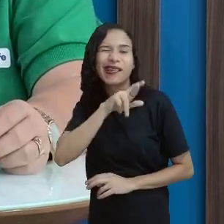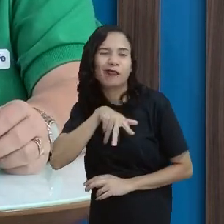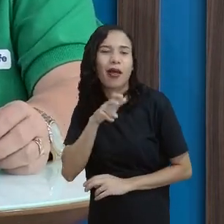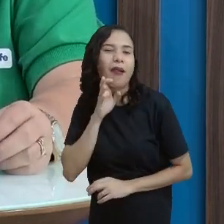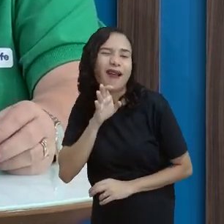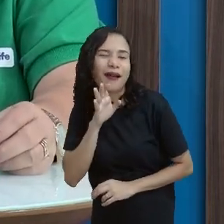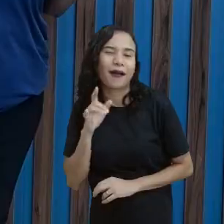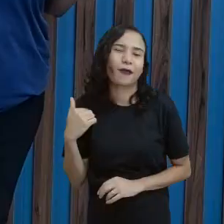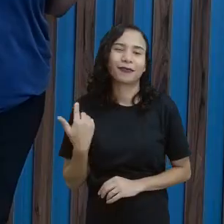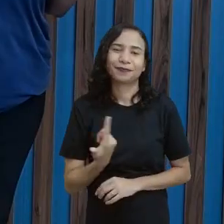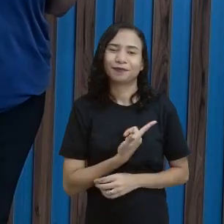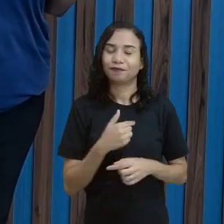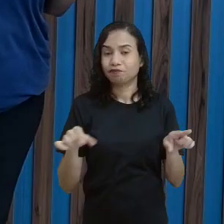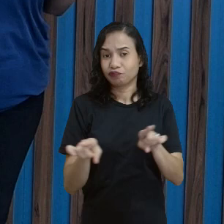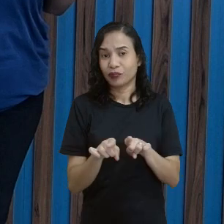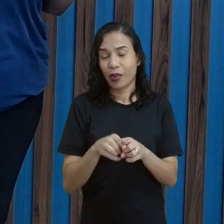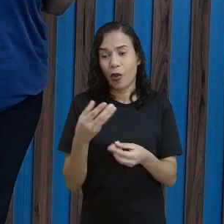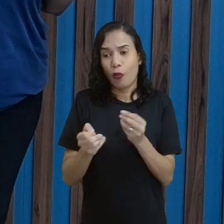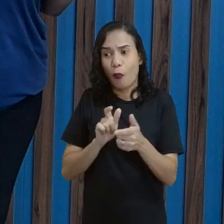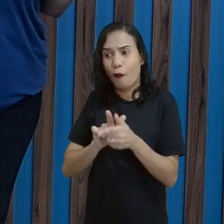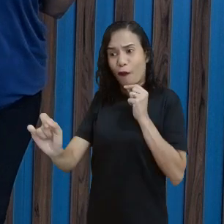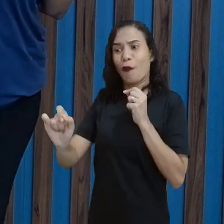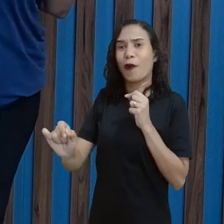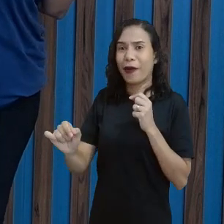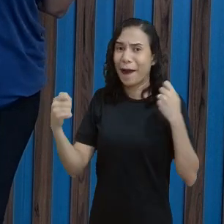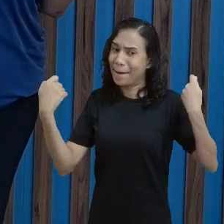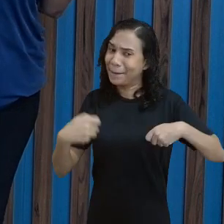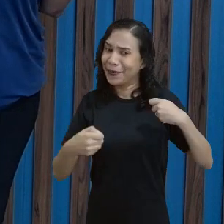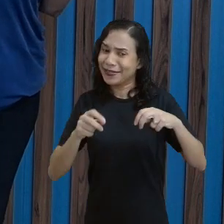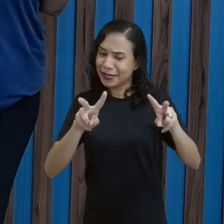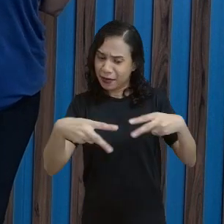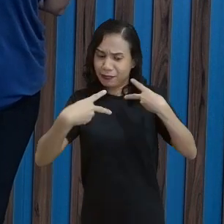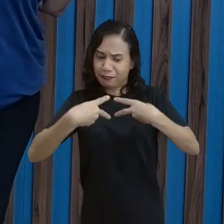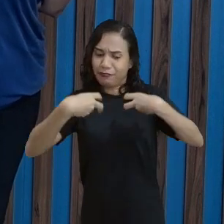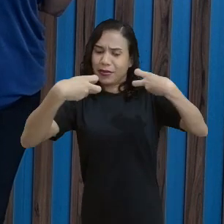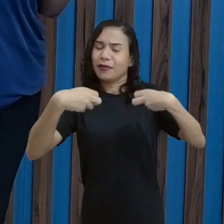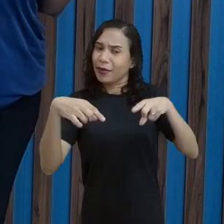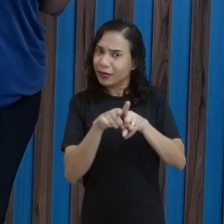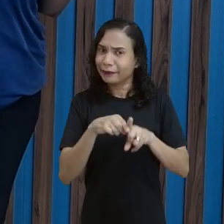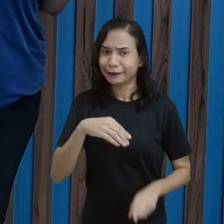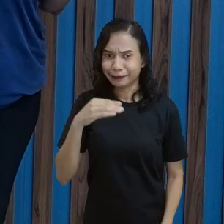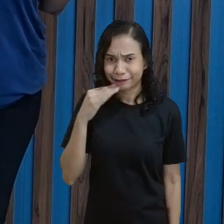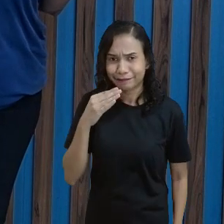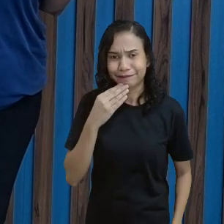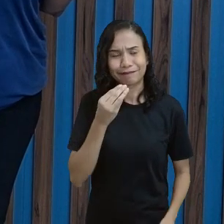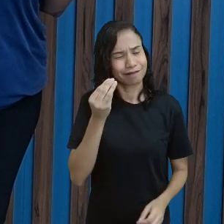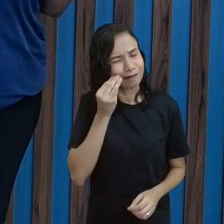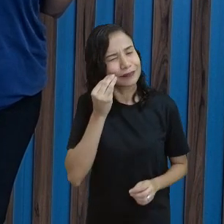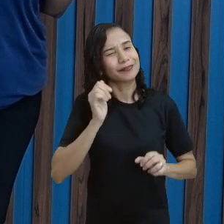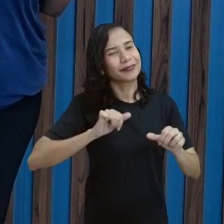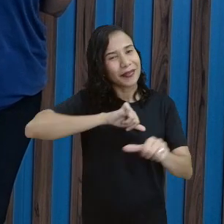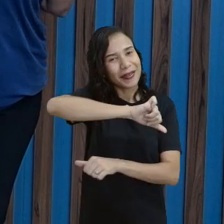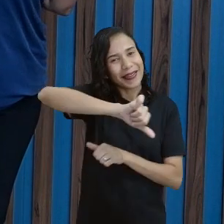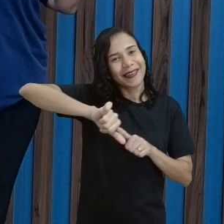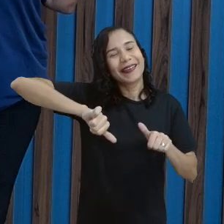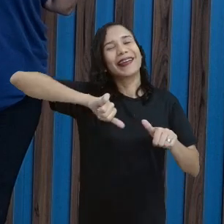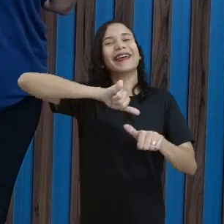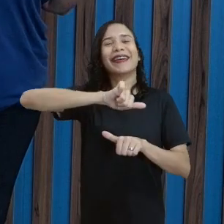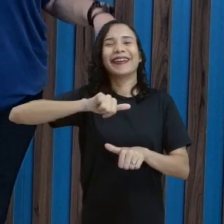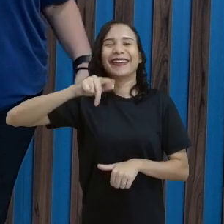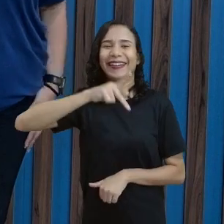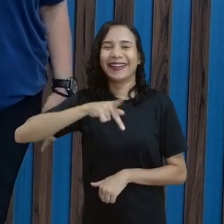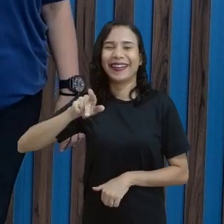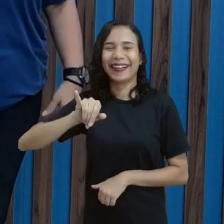gente. Pois é, até uma forma de fuga, né? Mas a gente precisa enxergar os defeitos e tentar mudar, né? É. Professora Isabel aí, ó,